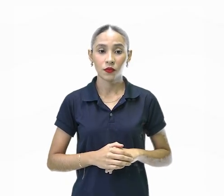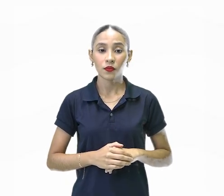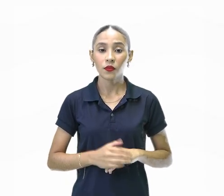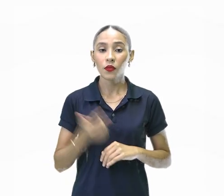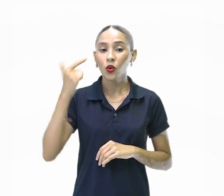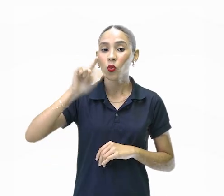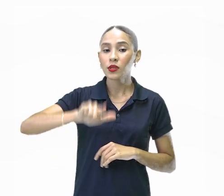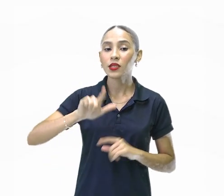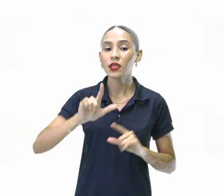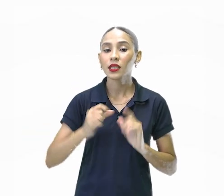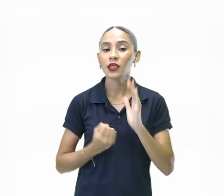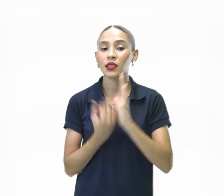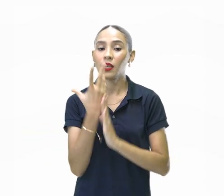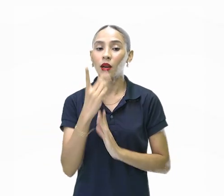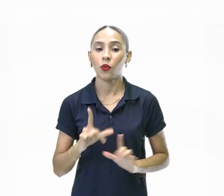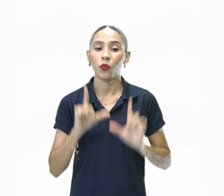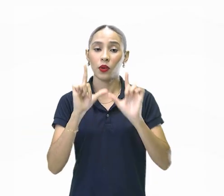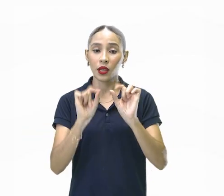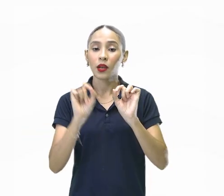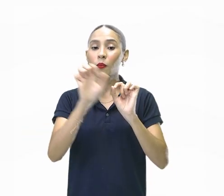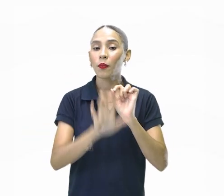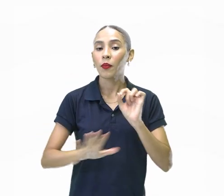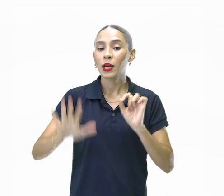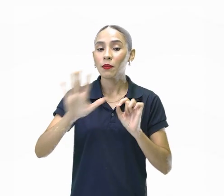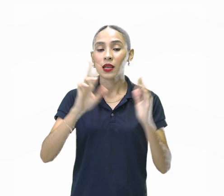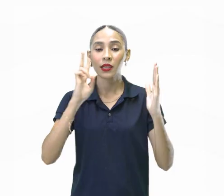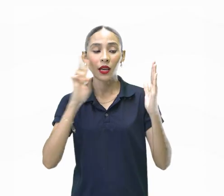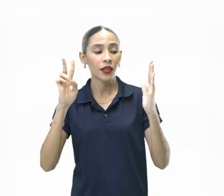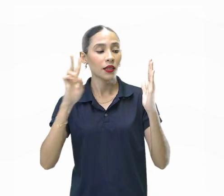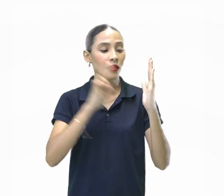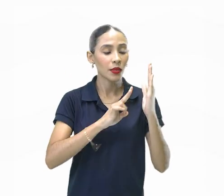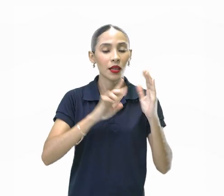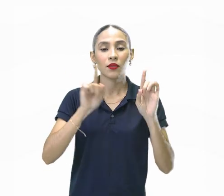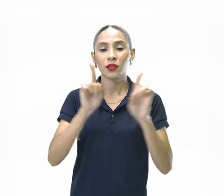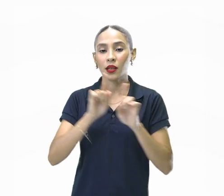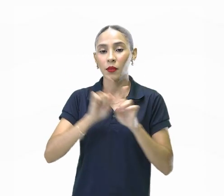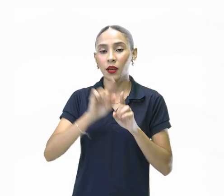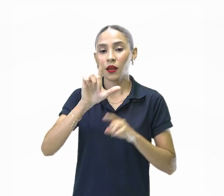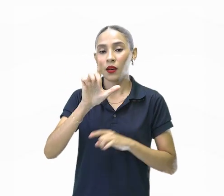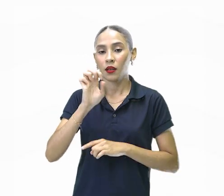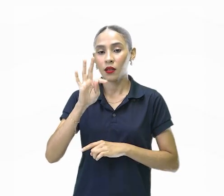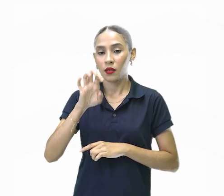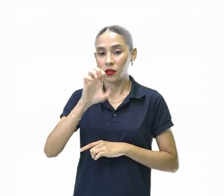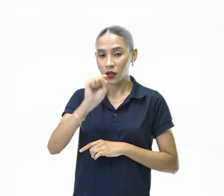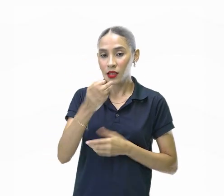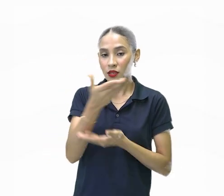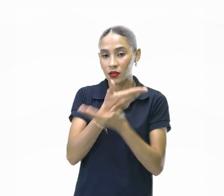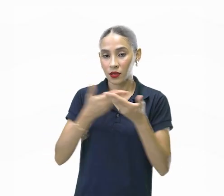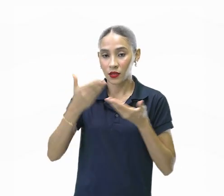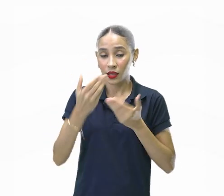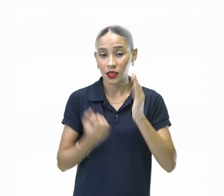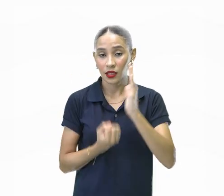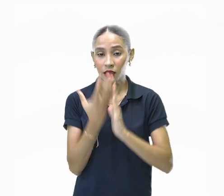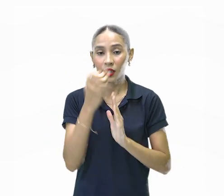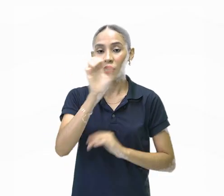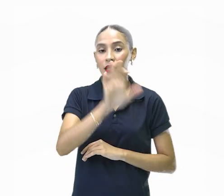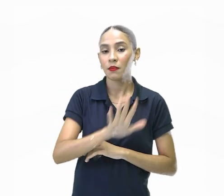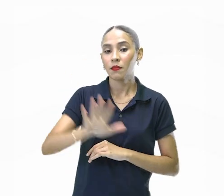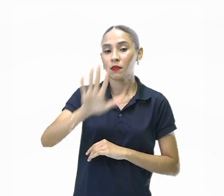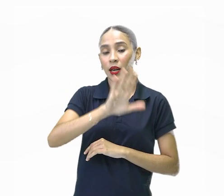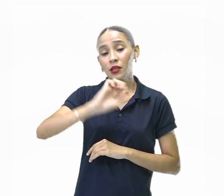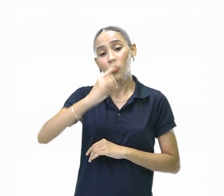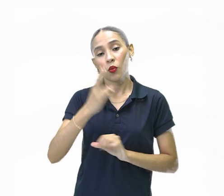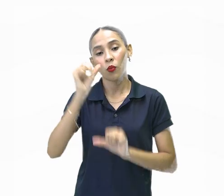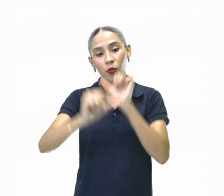para formar uma imagem, né? Os espelhos e lentes interagem com a luz para formar uma imagem ou